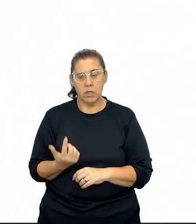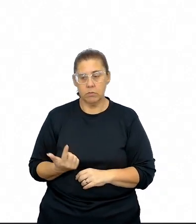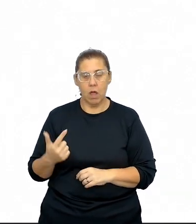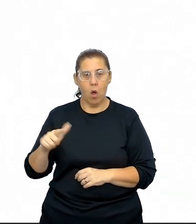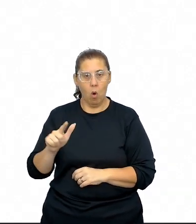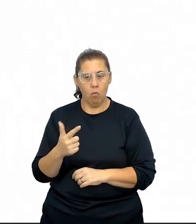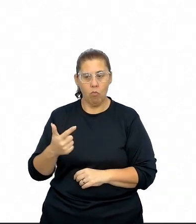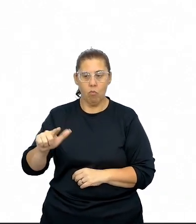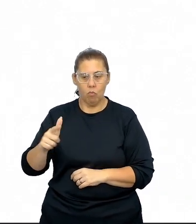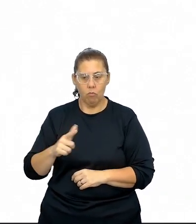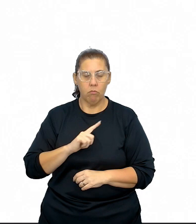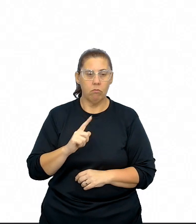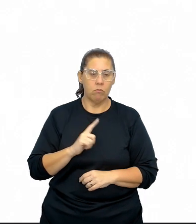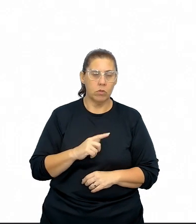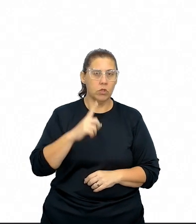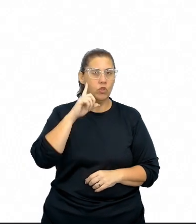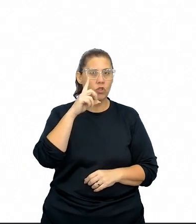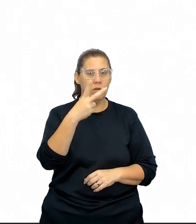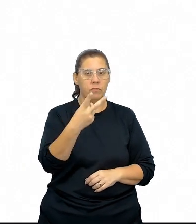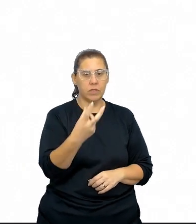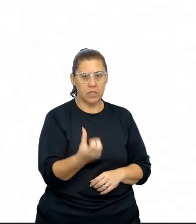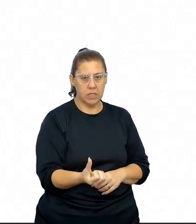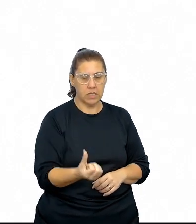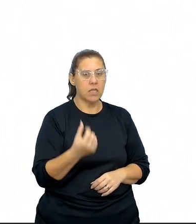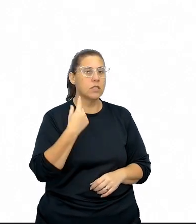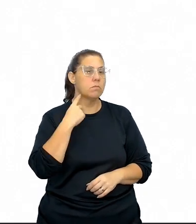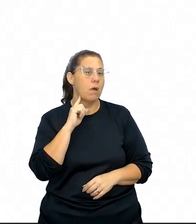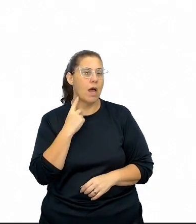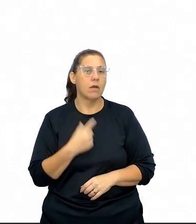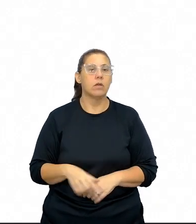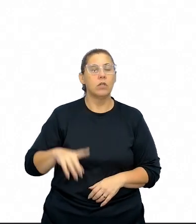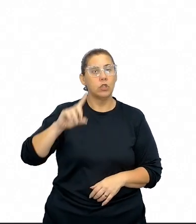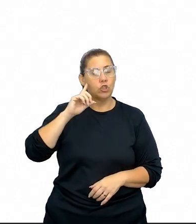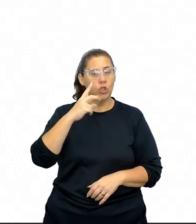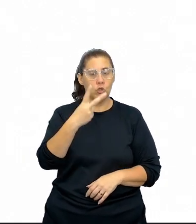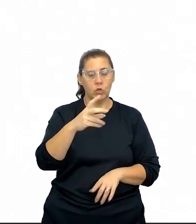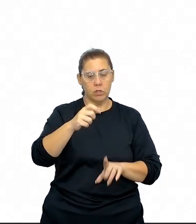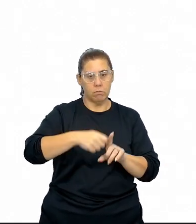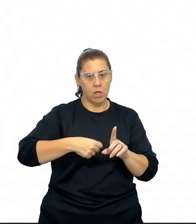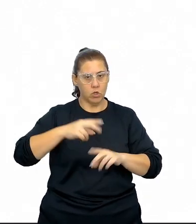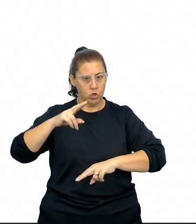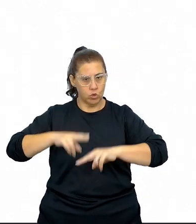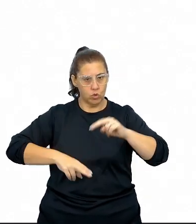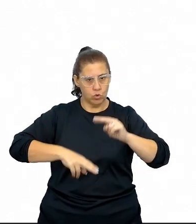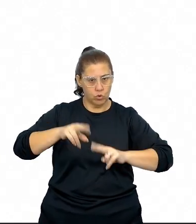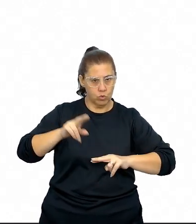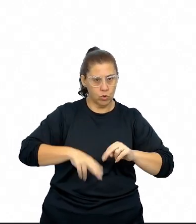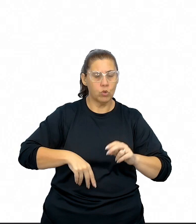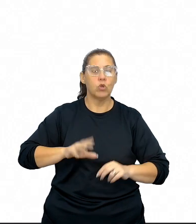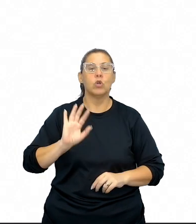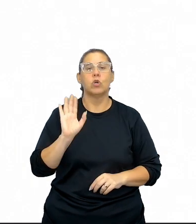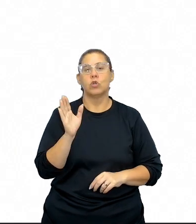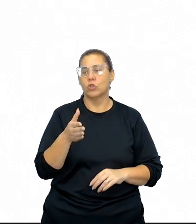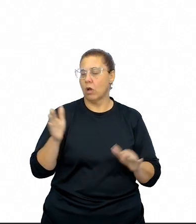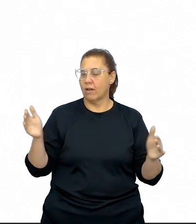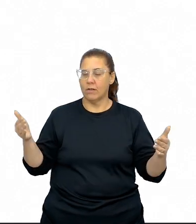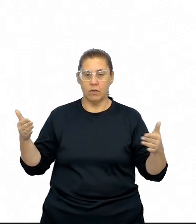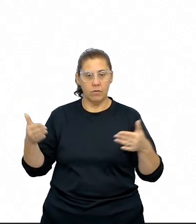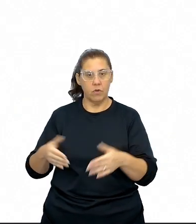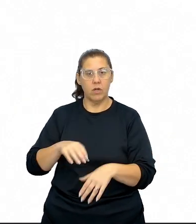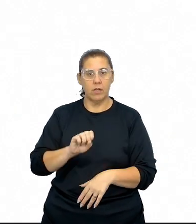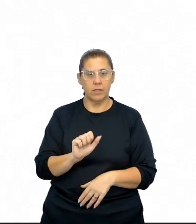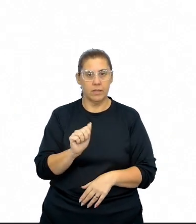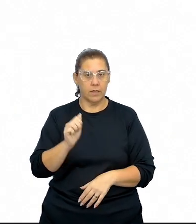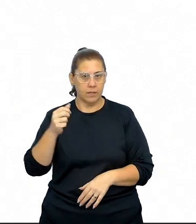próximas formações, né, do dia 26 de maio e do dia 2 de junho, elas serão dedicadas a